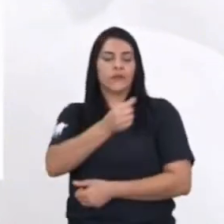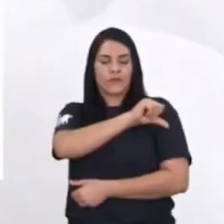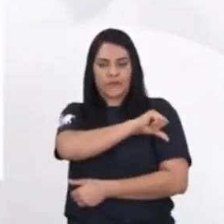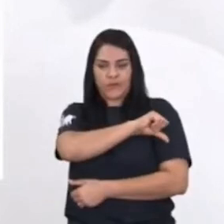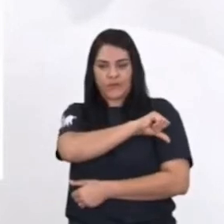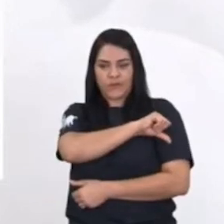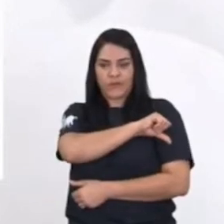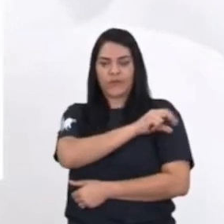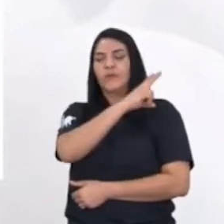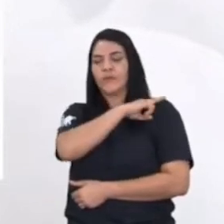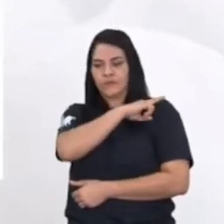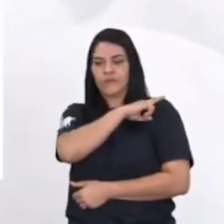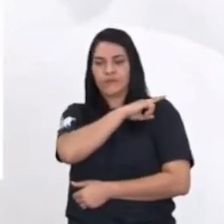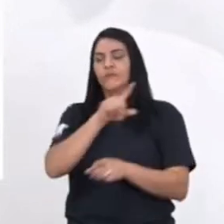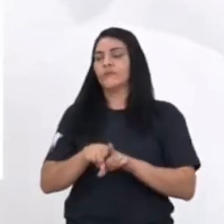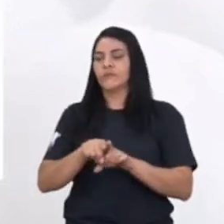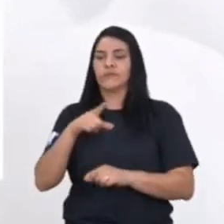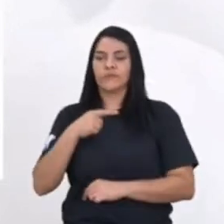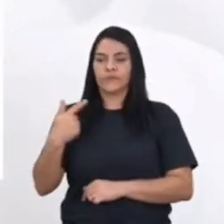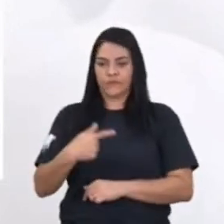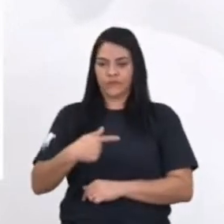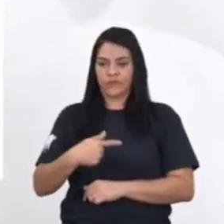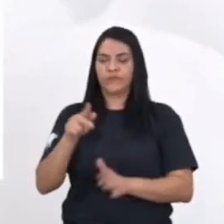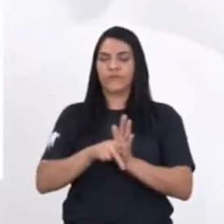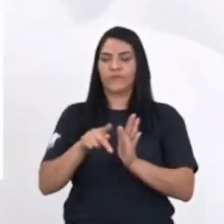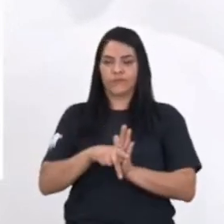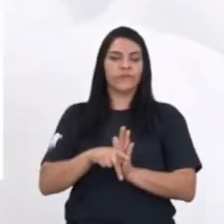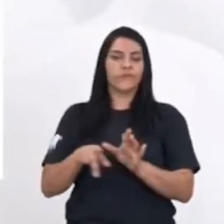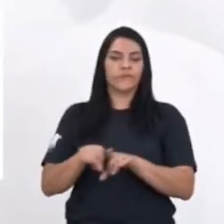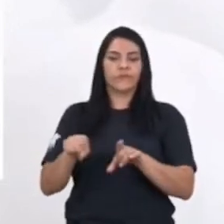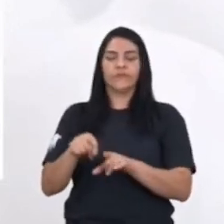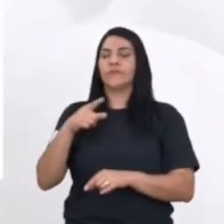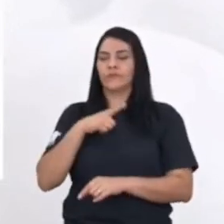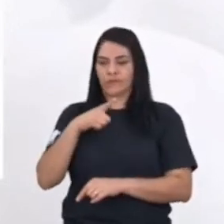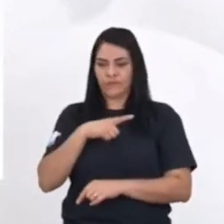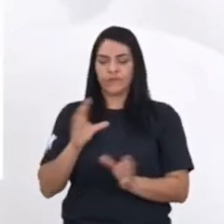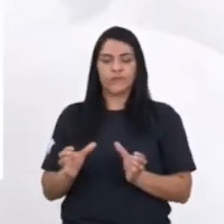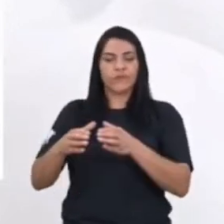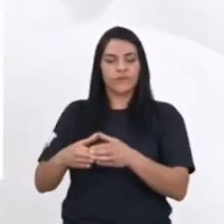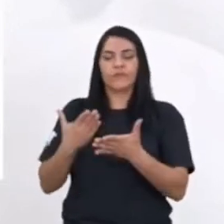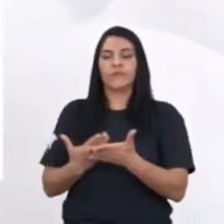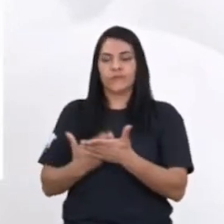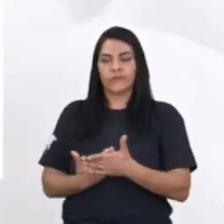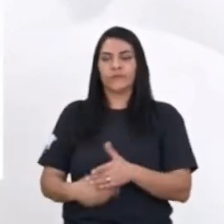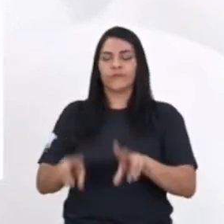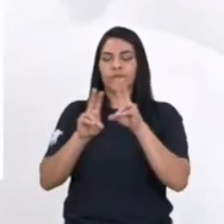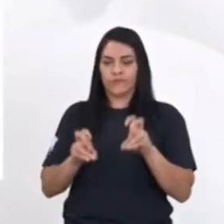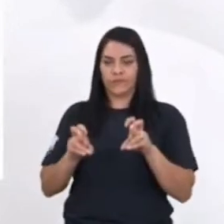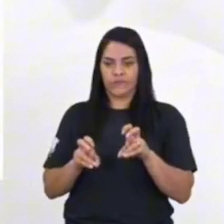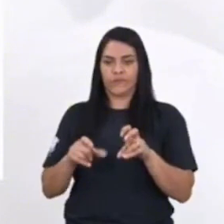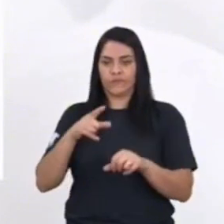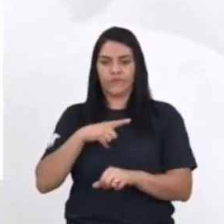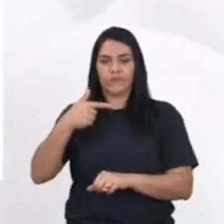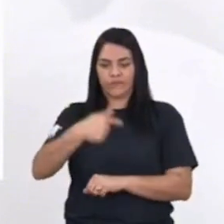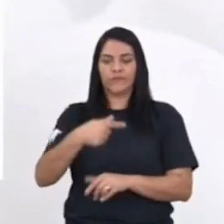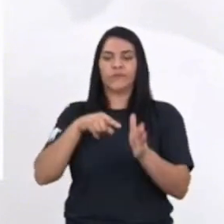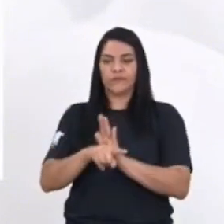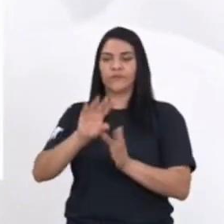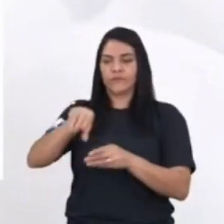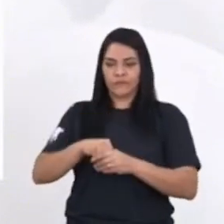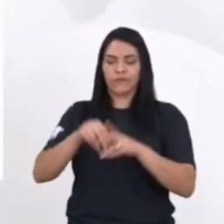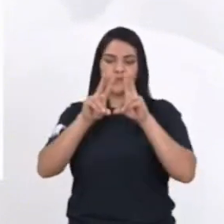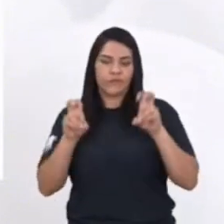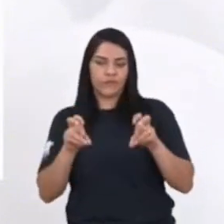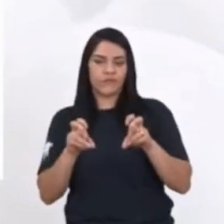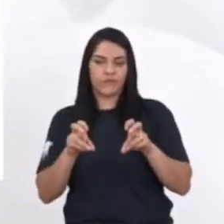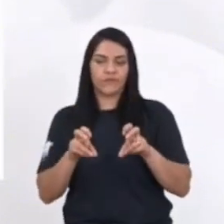ano e a 2ª série do ensino médio, eu tenho 7, que é o projeto piloto, no qual eu vou ter esse agrupamento de aulas temáticas para ter 7 questões dentro daquele tema, né? Então eu não vou